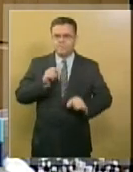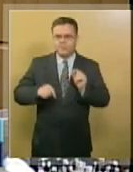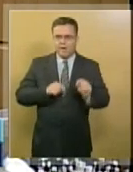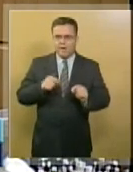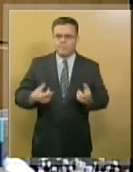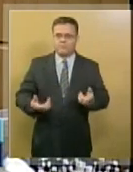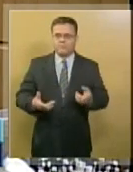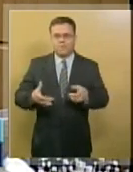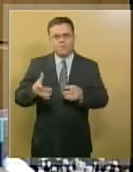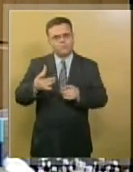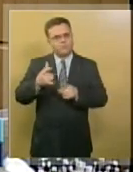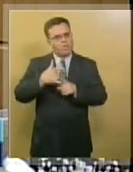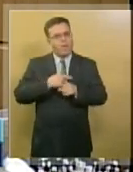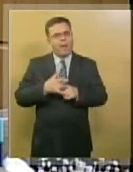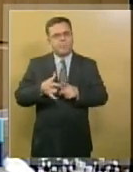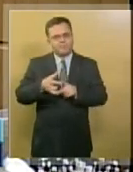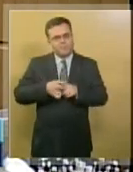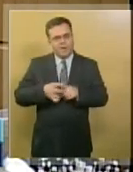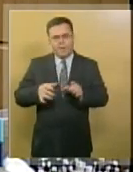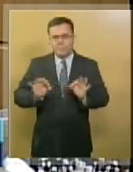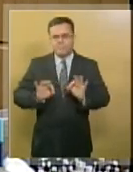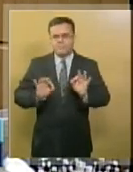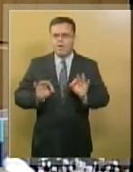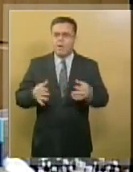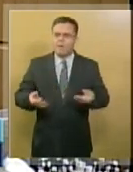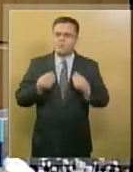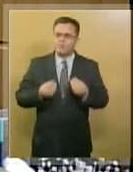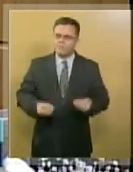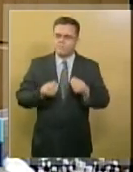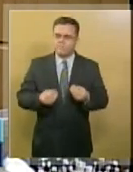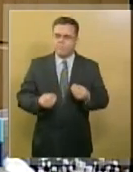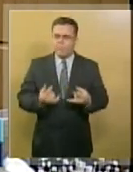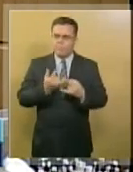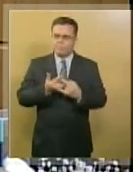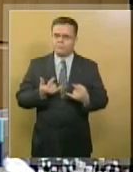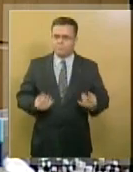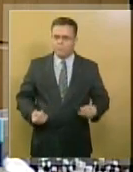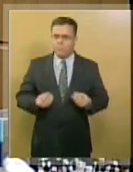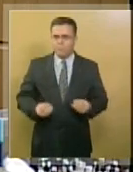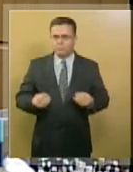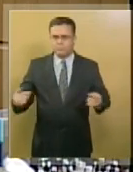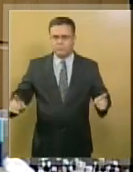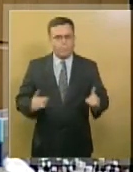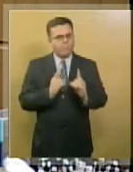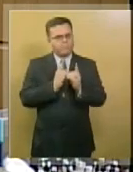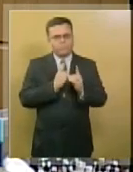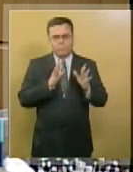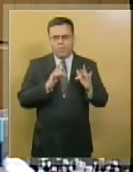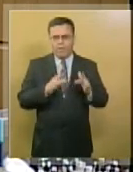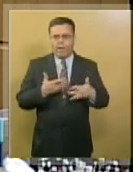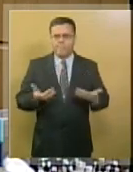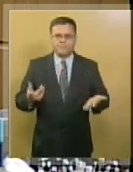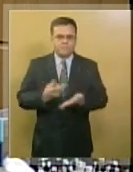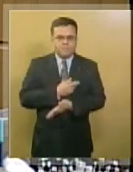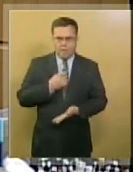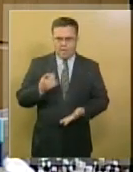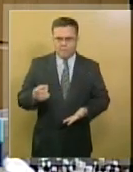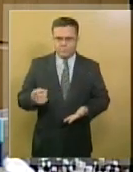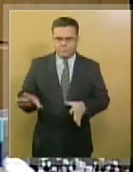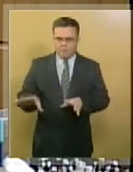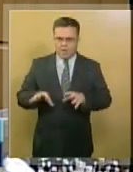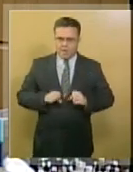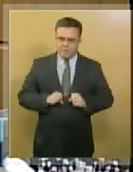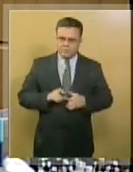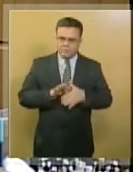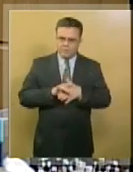preservativos. Mas dá para dizer, senhores, que quando essa pessoa for se relacionar com um parceiro ou com uma parceira, tudo isso vai para o posto